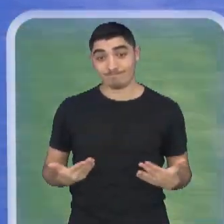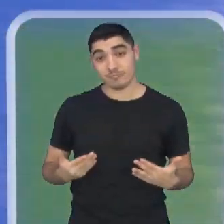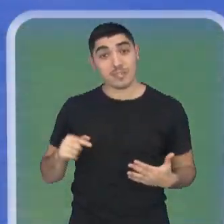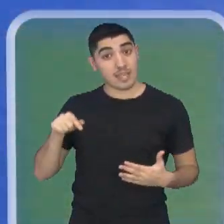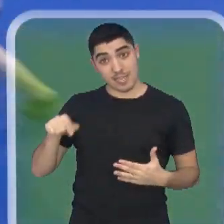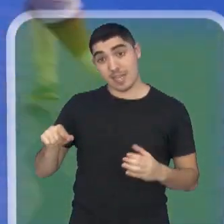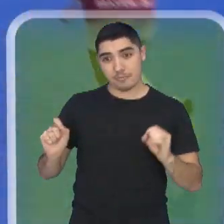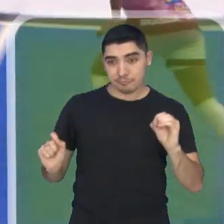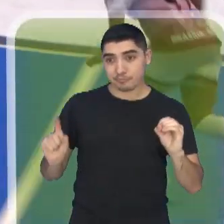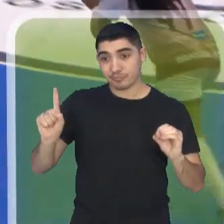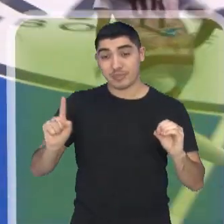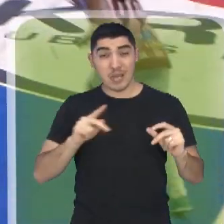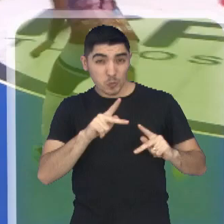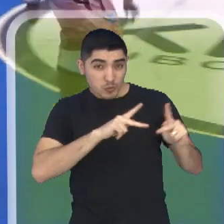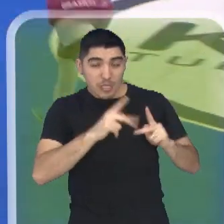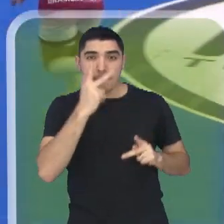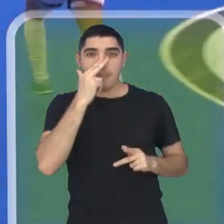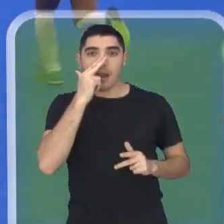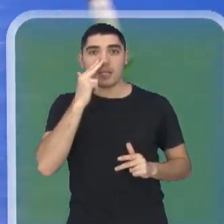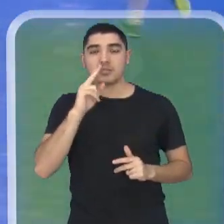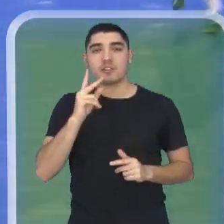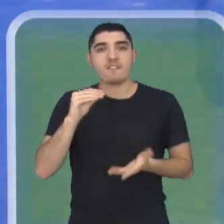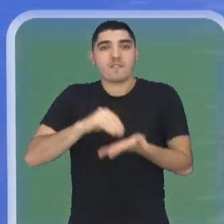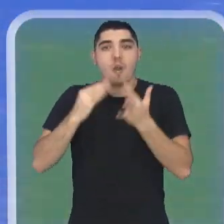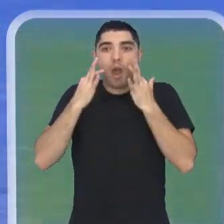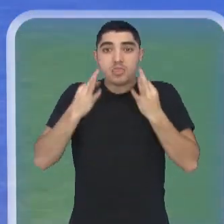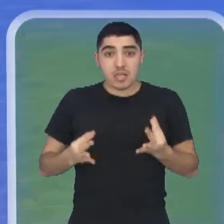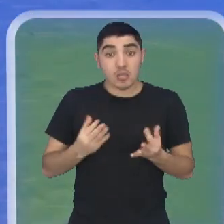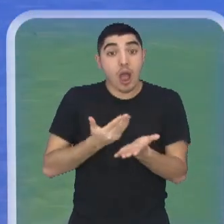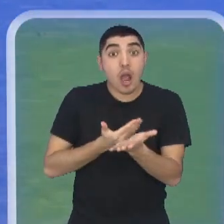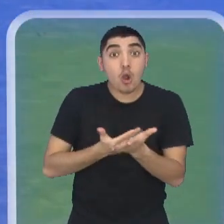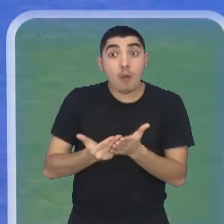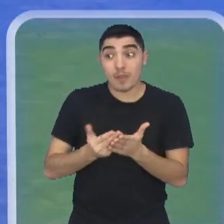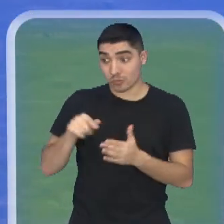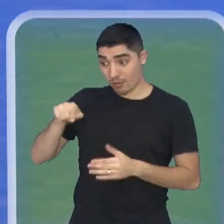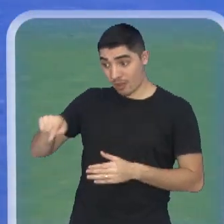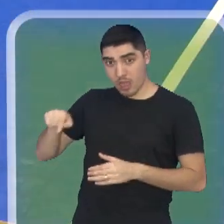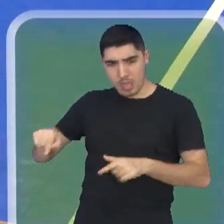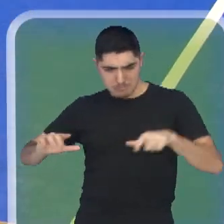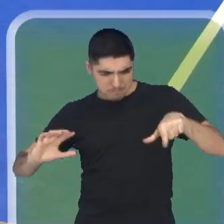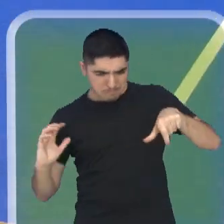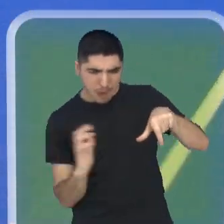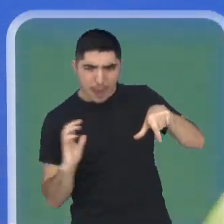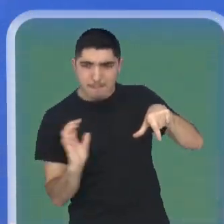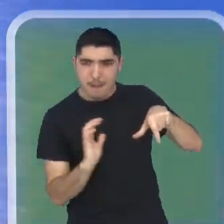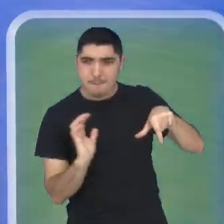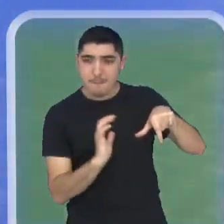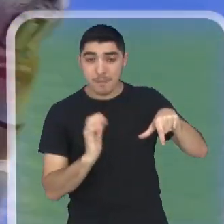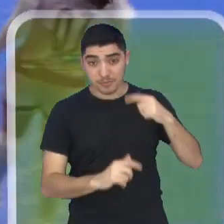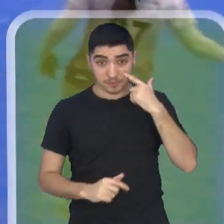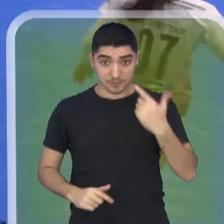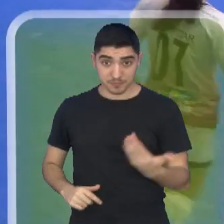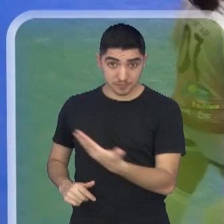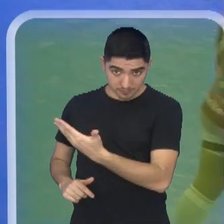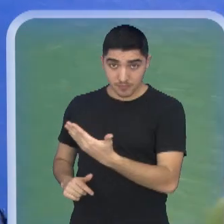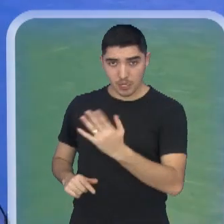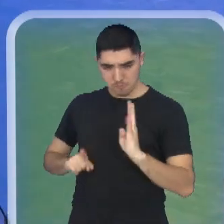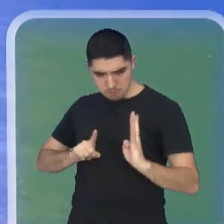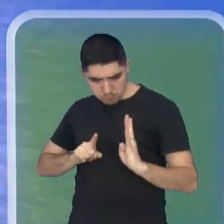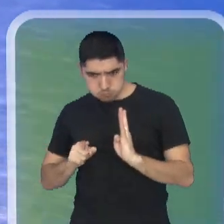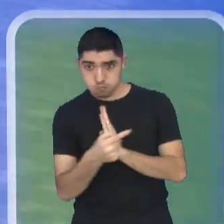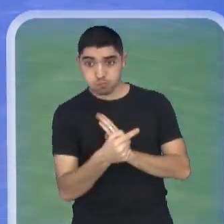parece ter desestabilizado o São José, que passou a sofrer com ataques da ADEF. Nessa cobrança de falta da Letícia